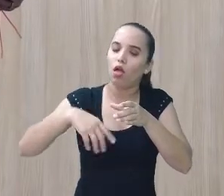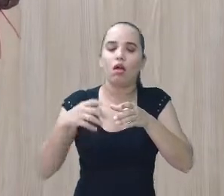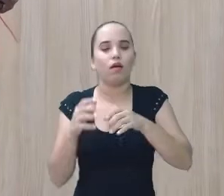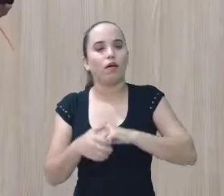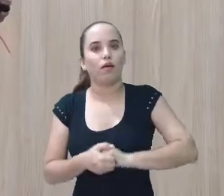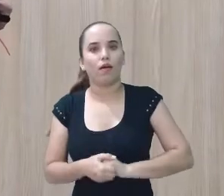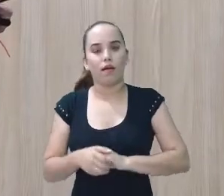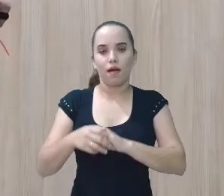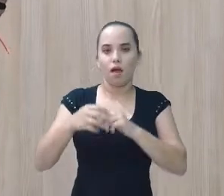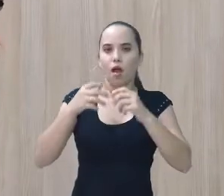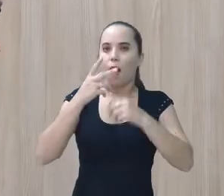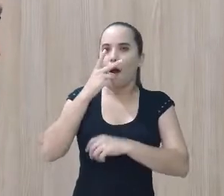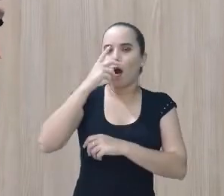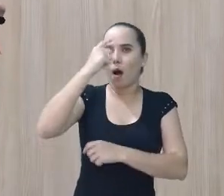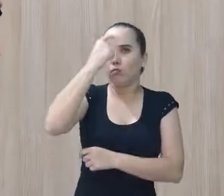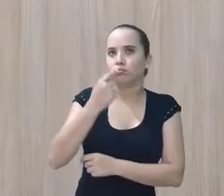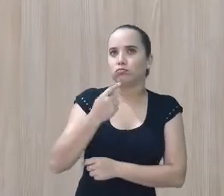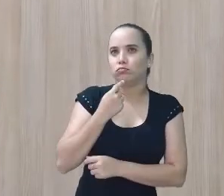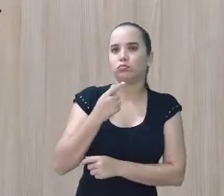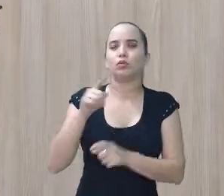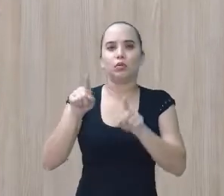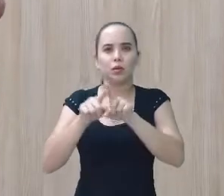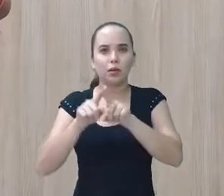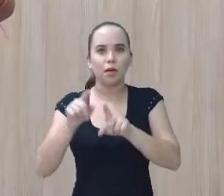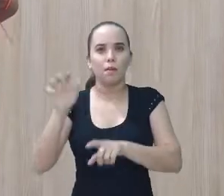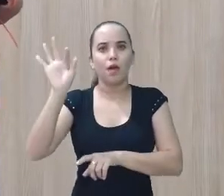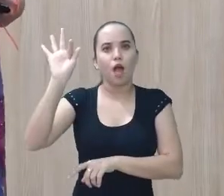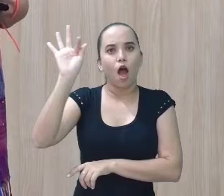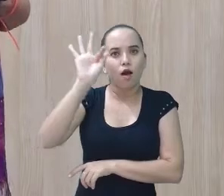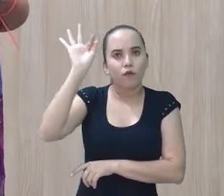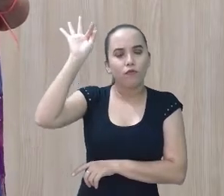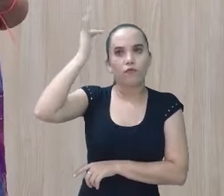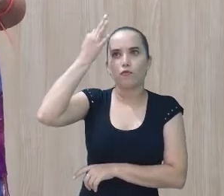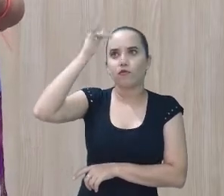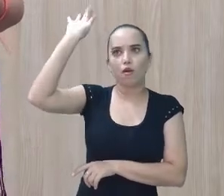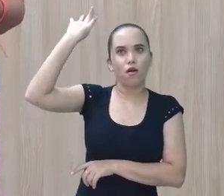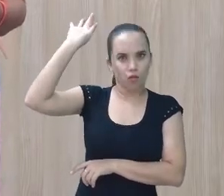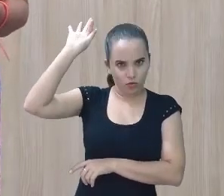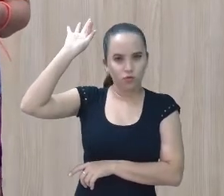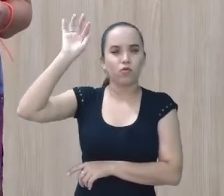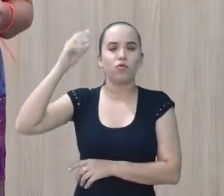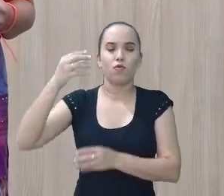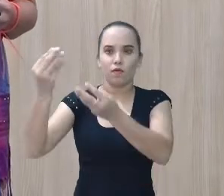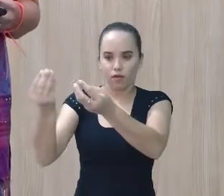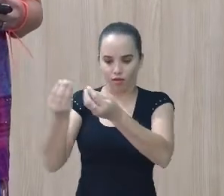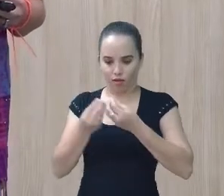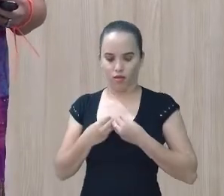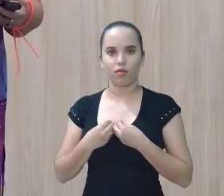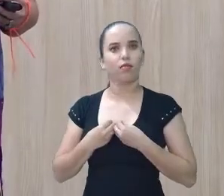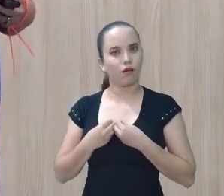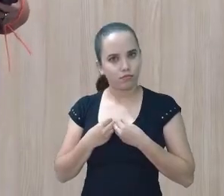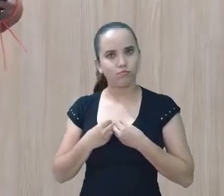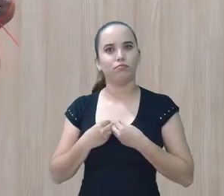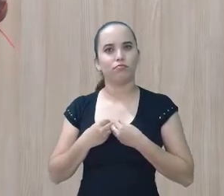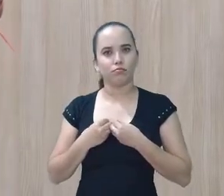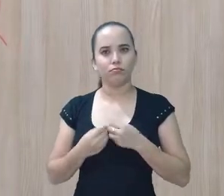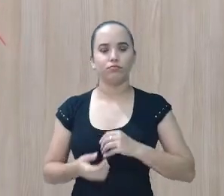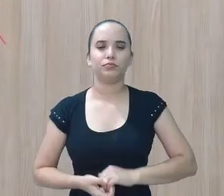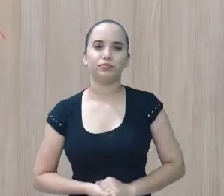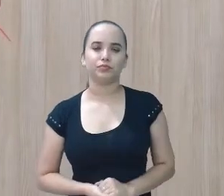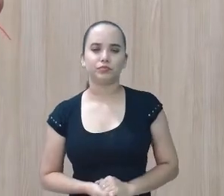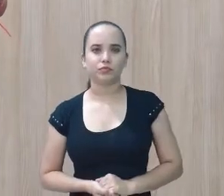filosofia que a arte da antiguidade clássica tem, nos traz e nos coloca, ok? Então,